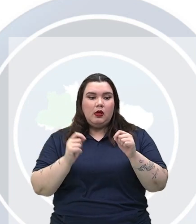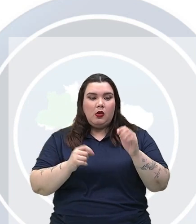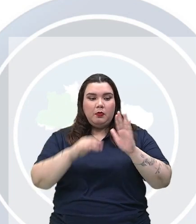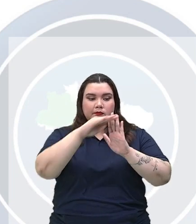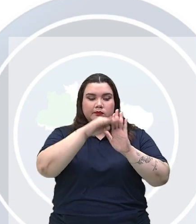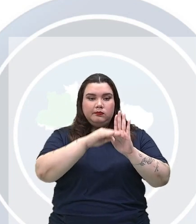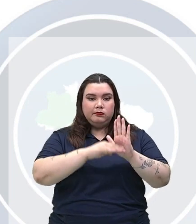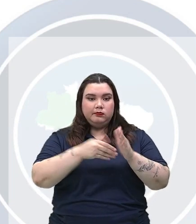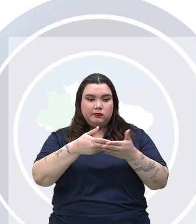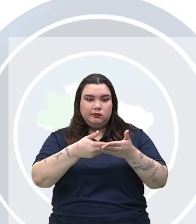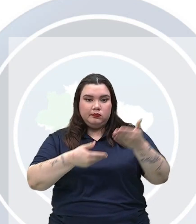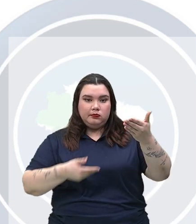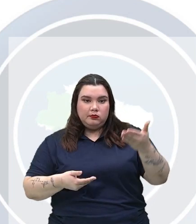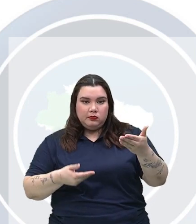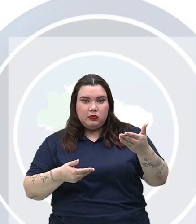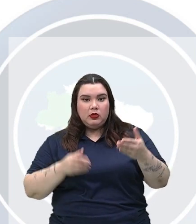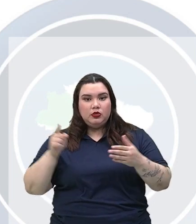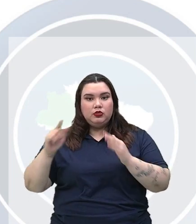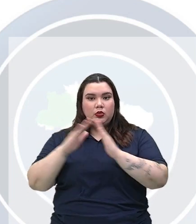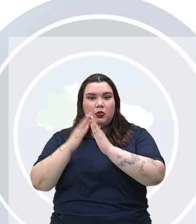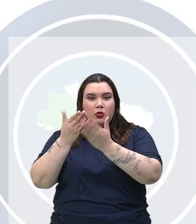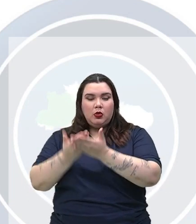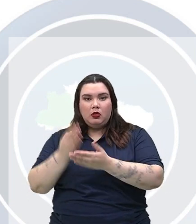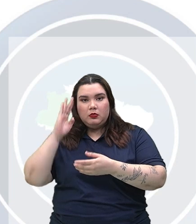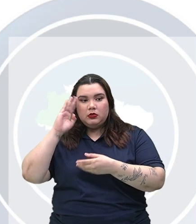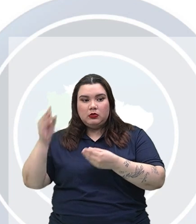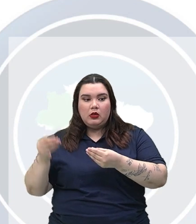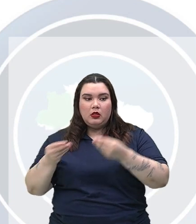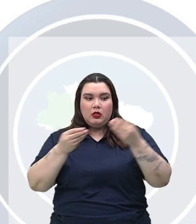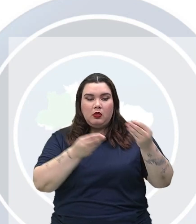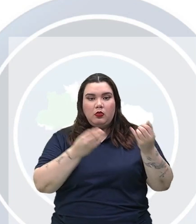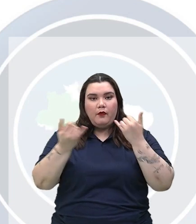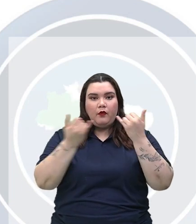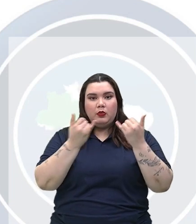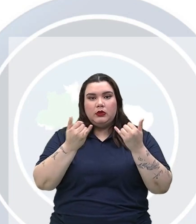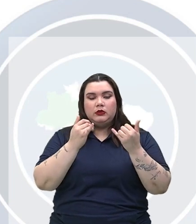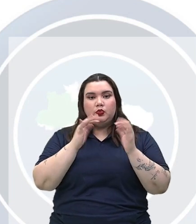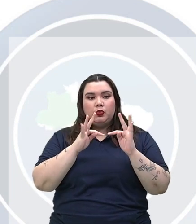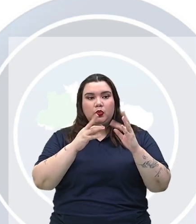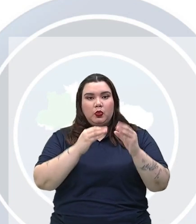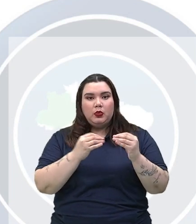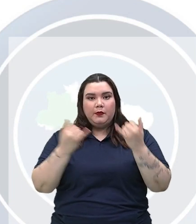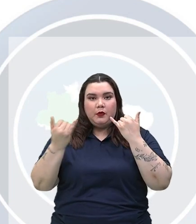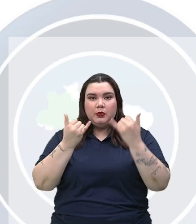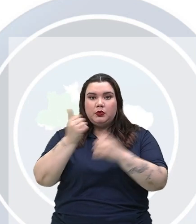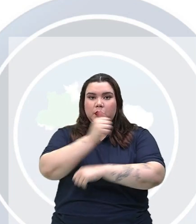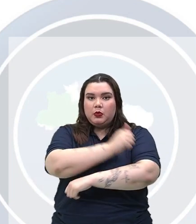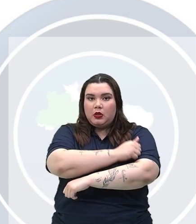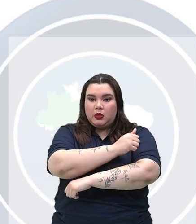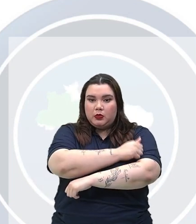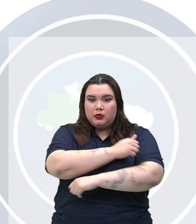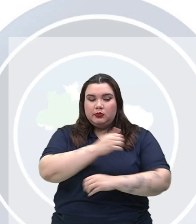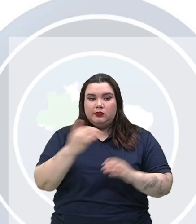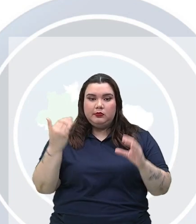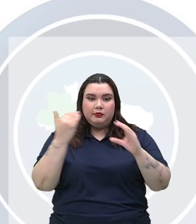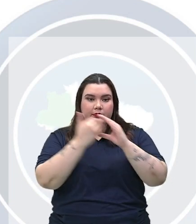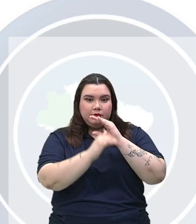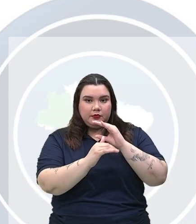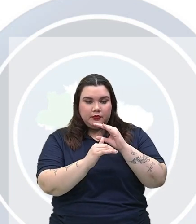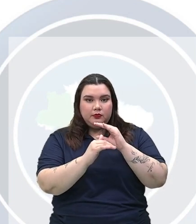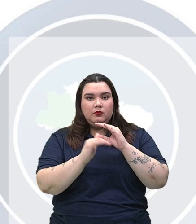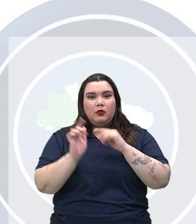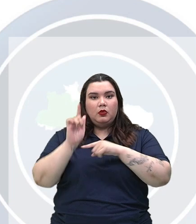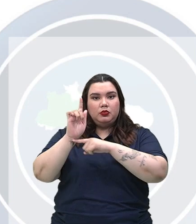lista entregue pela escola matriz com os dados do estudante. Essa lista ela é enviada